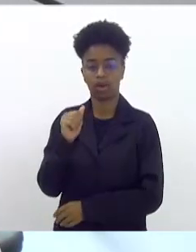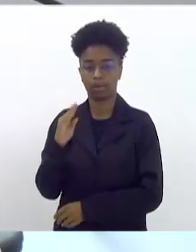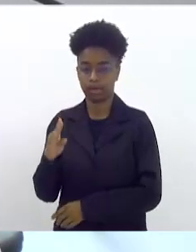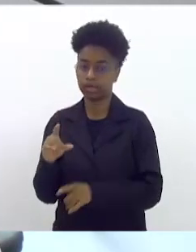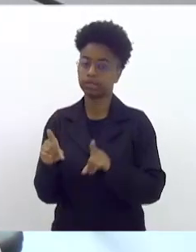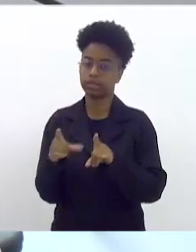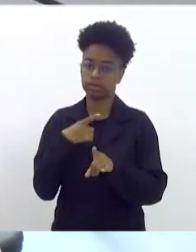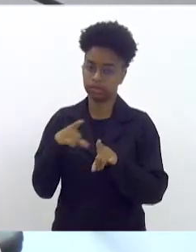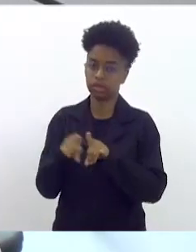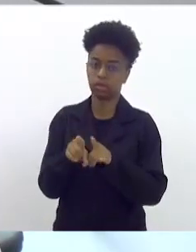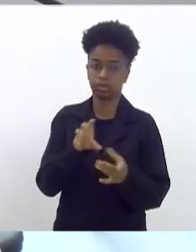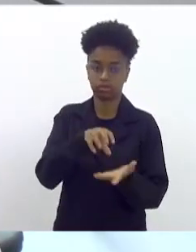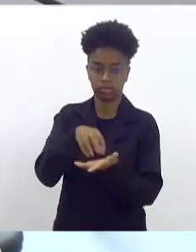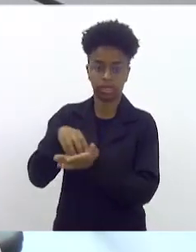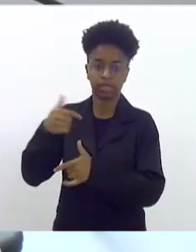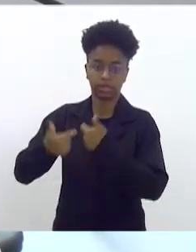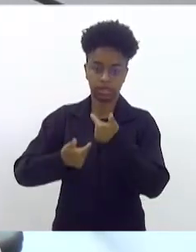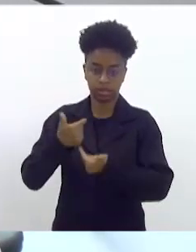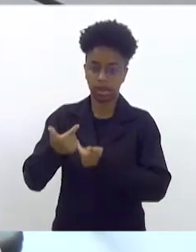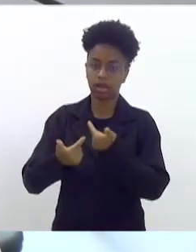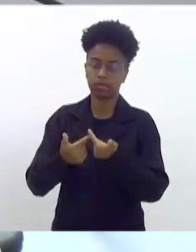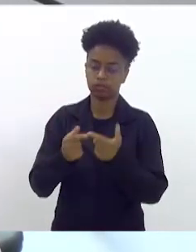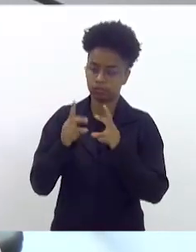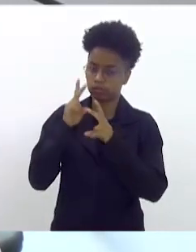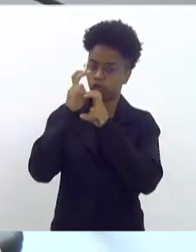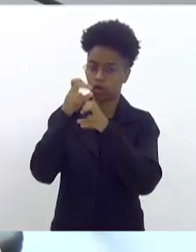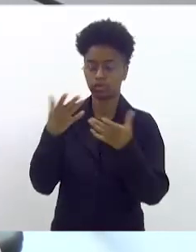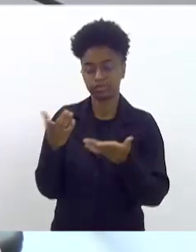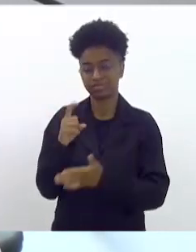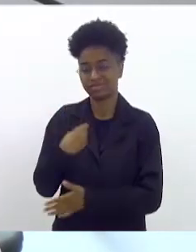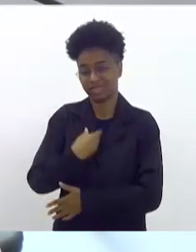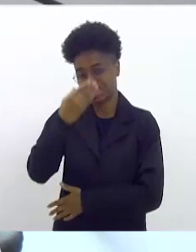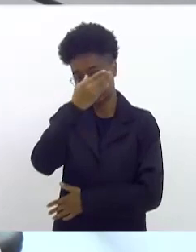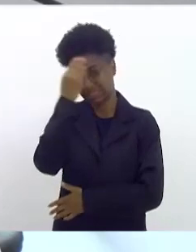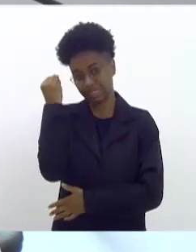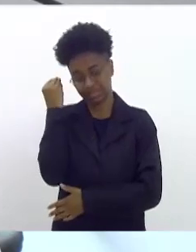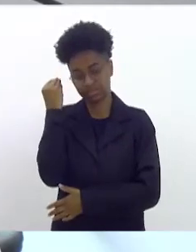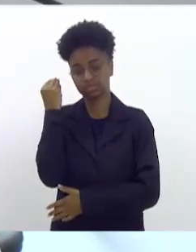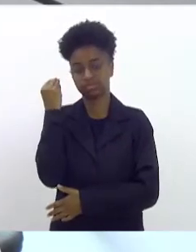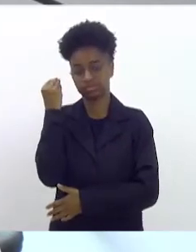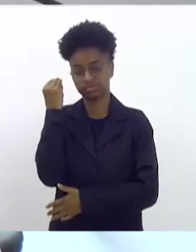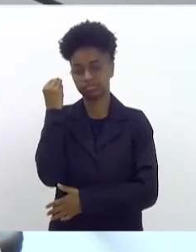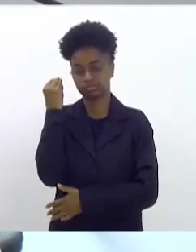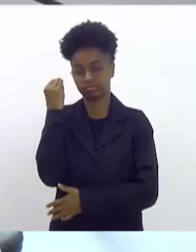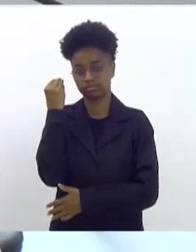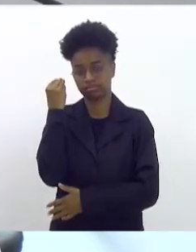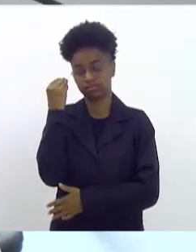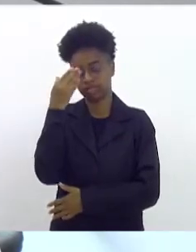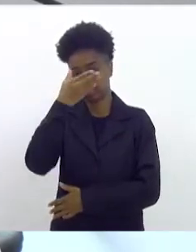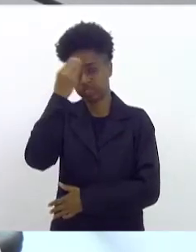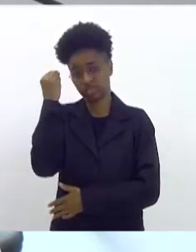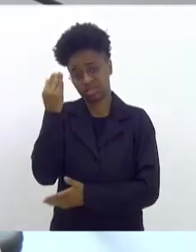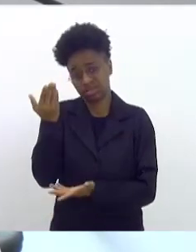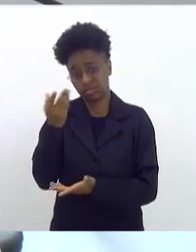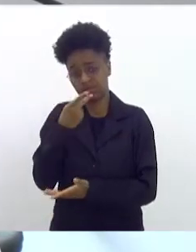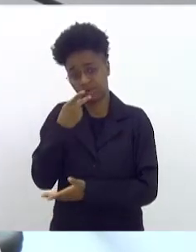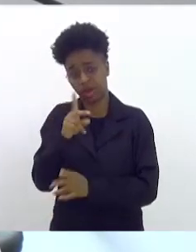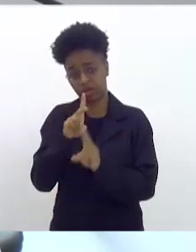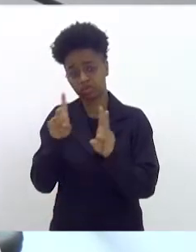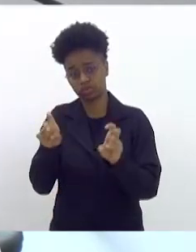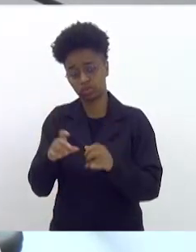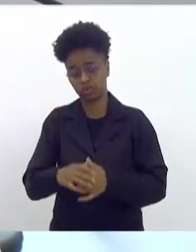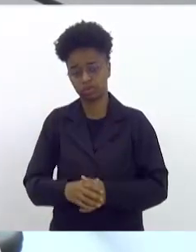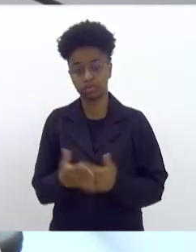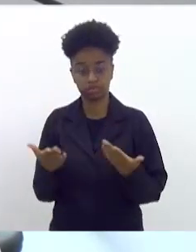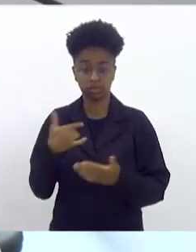tem seus núcleos de trabalho muito afinco e a gente acabou esquecendo de citá-los, Eu